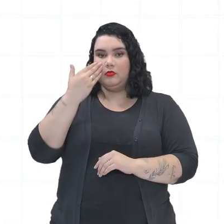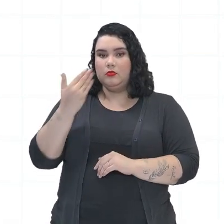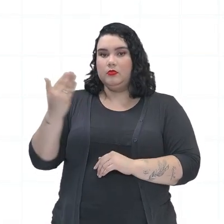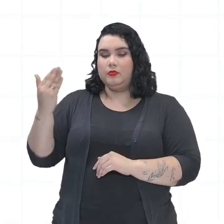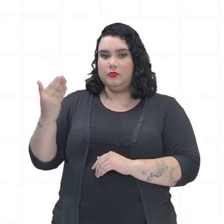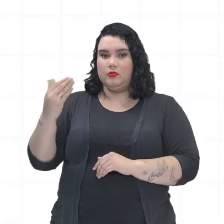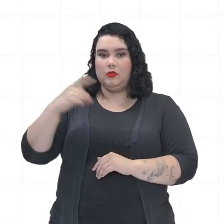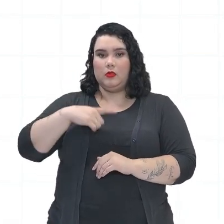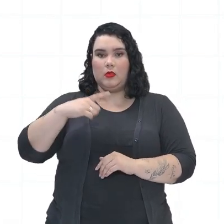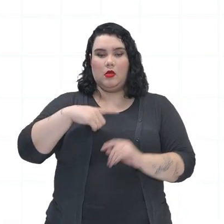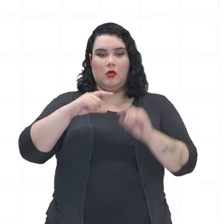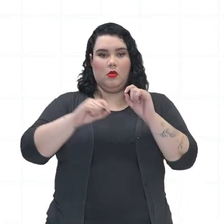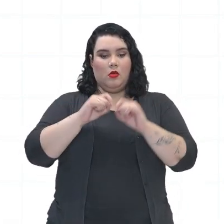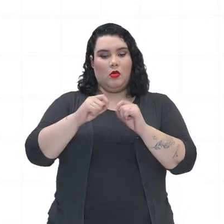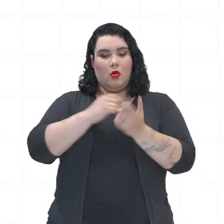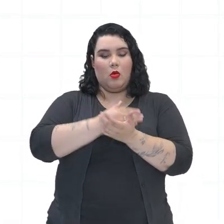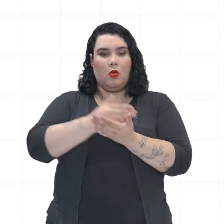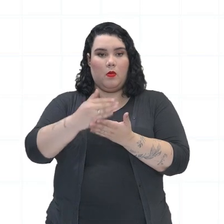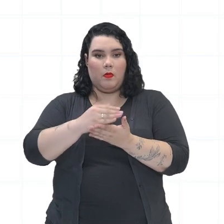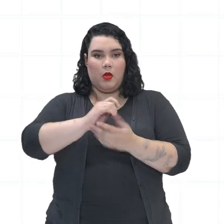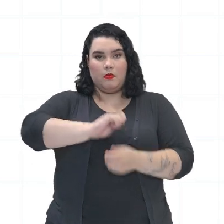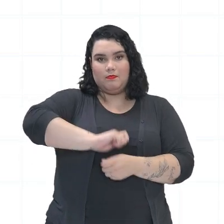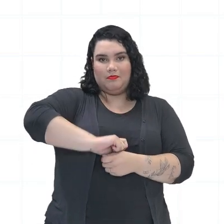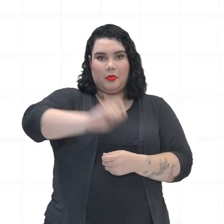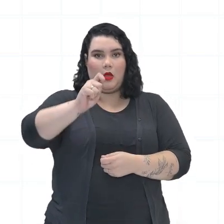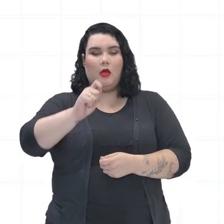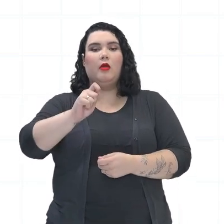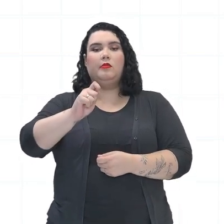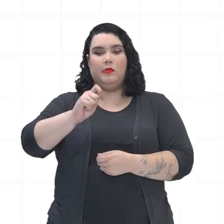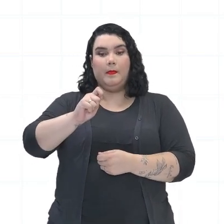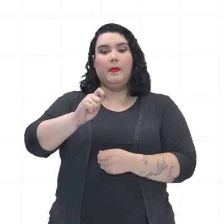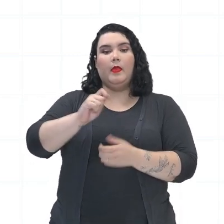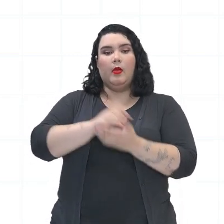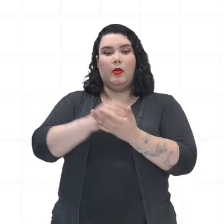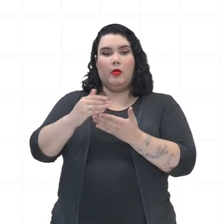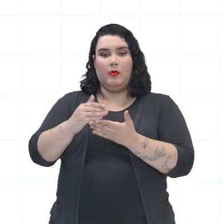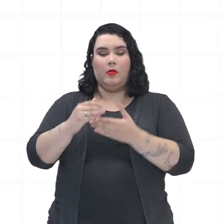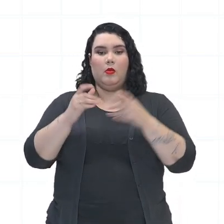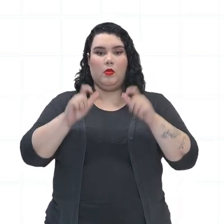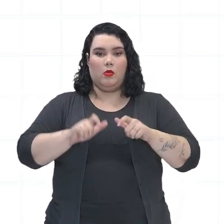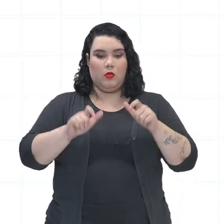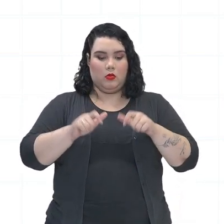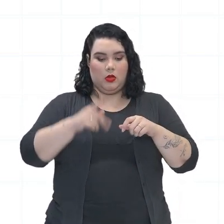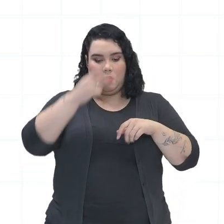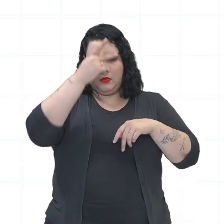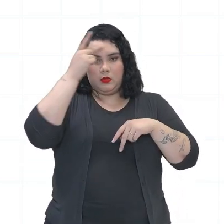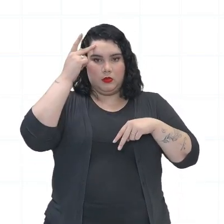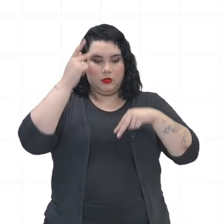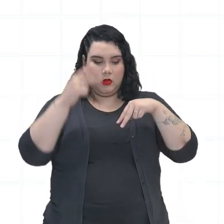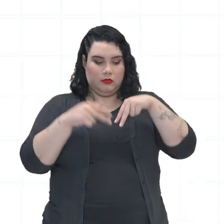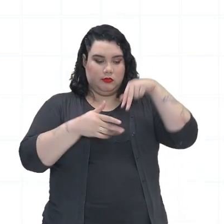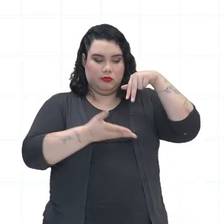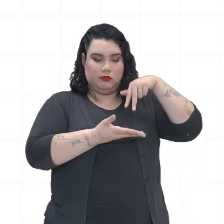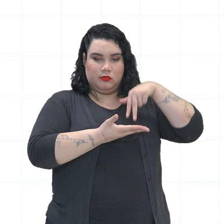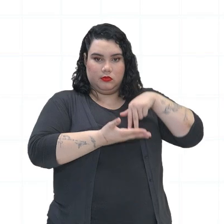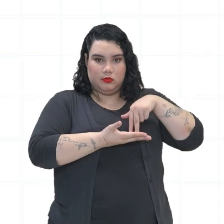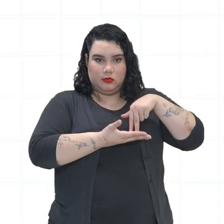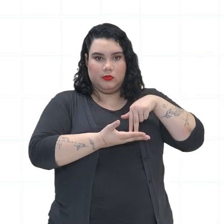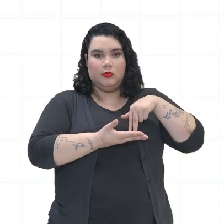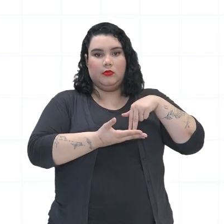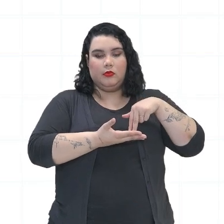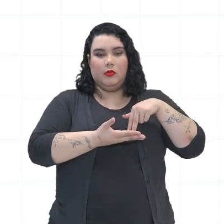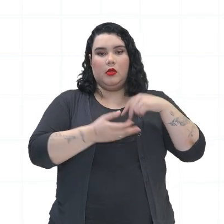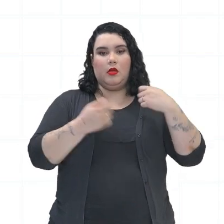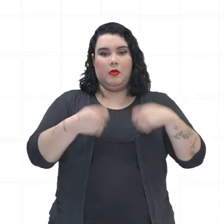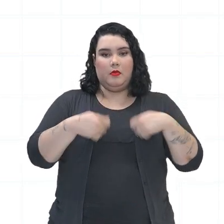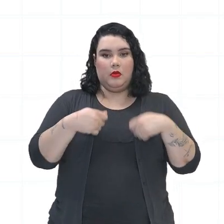por baixo para a quadra do adversário, na diagonal de onde o sacador está. O sacador